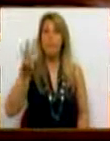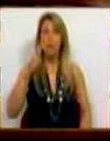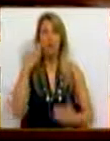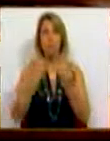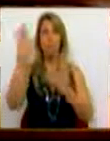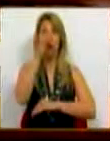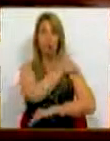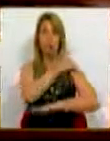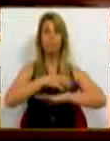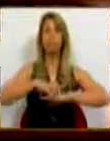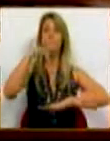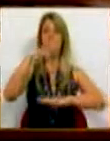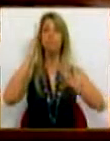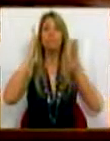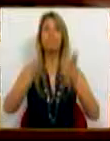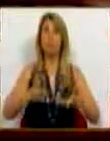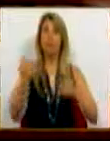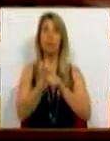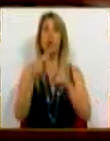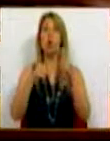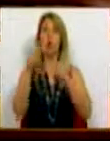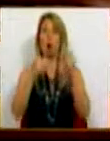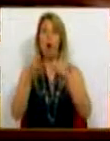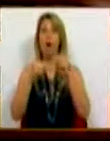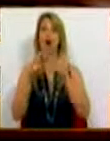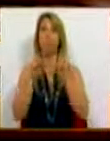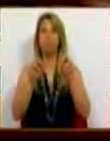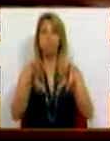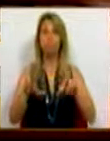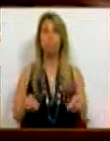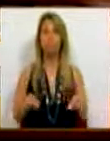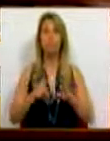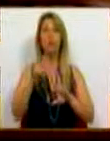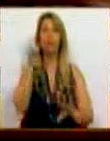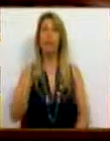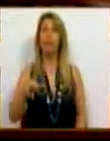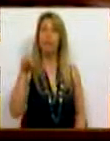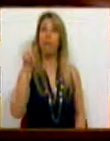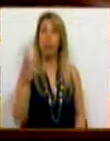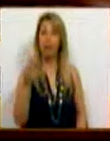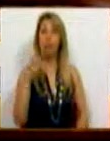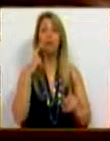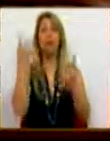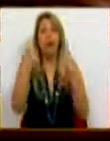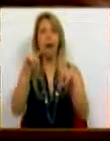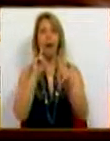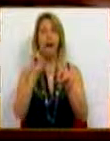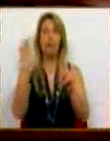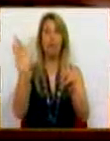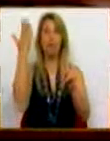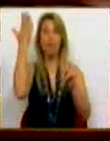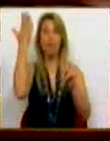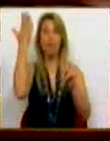habitacionais necessitam de intervenções e o PNR integra 3 iniciativas de grande fogo que se completam para